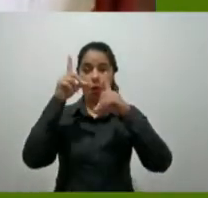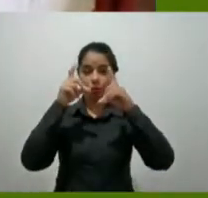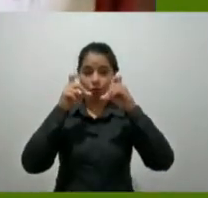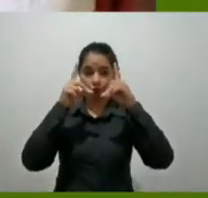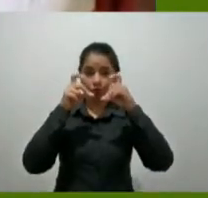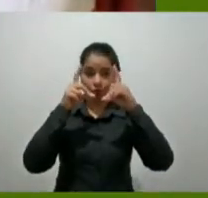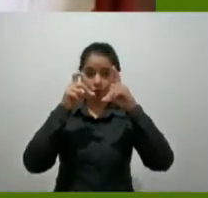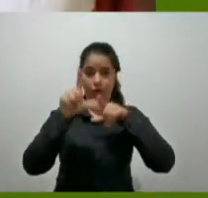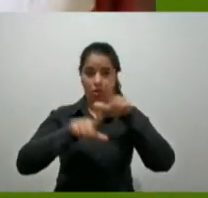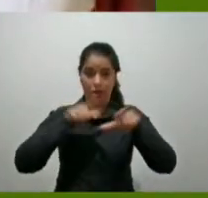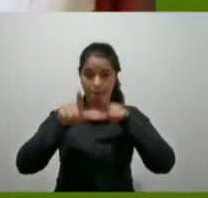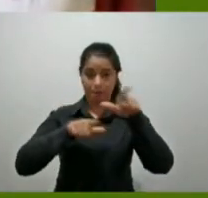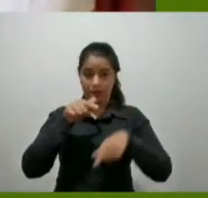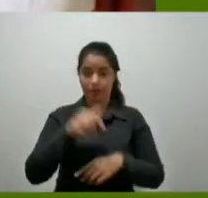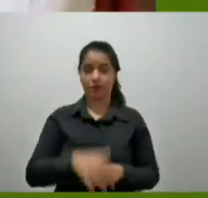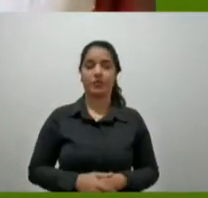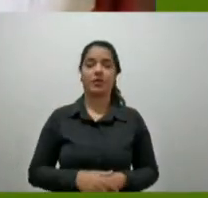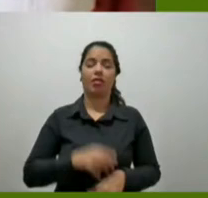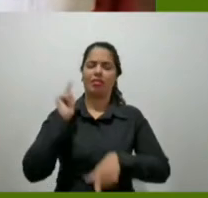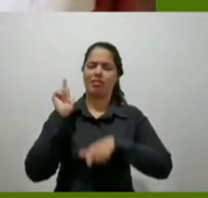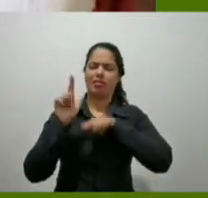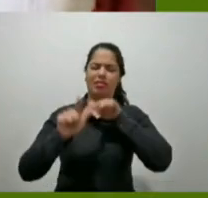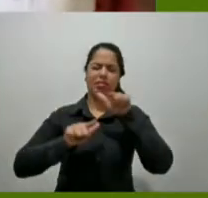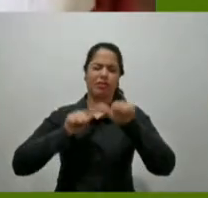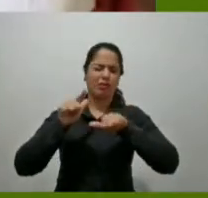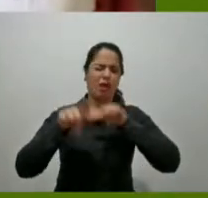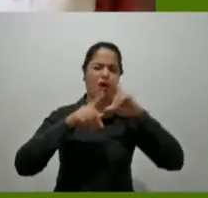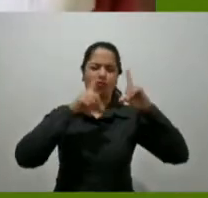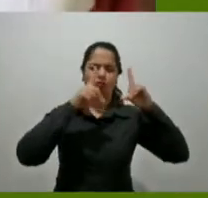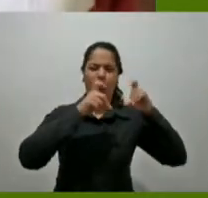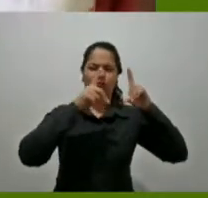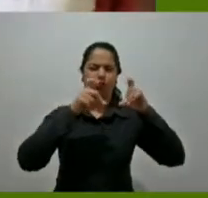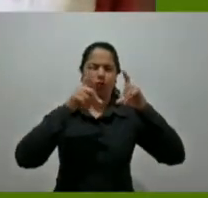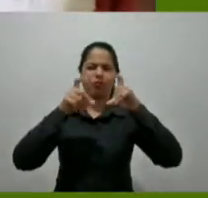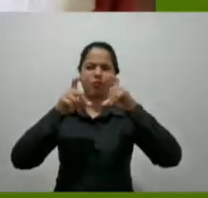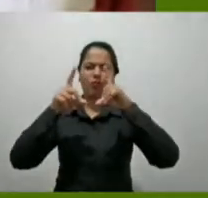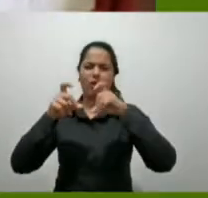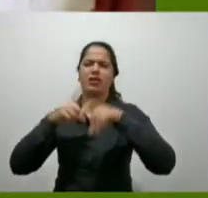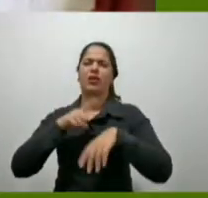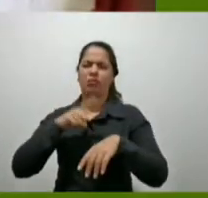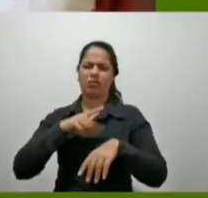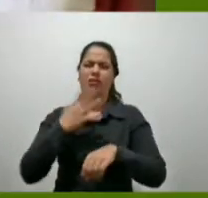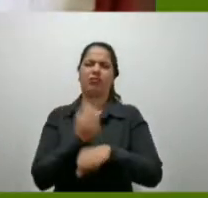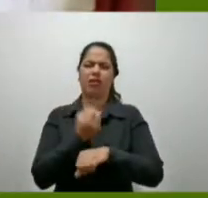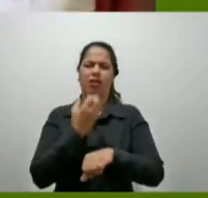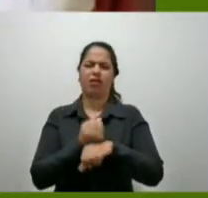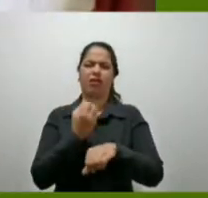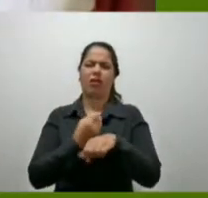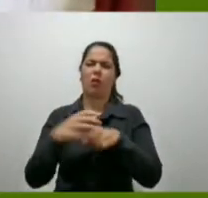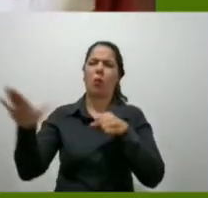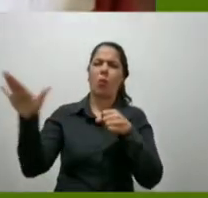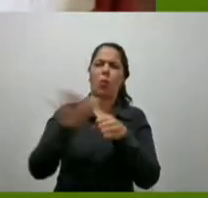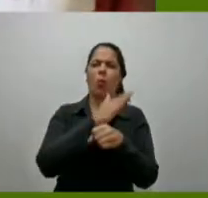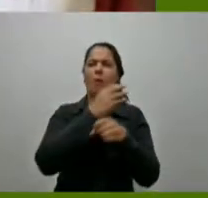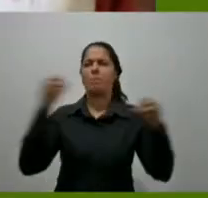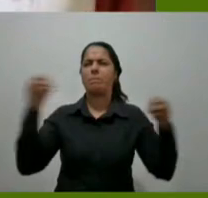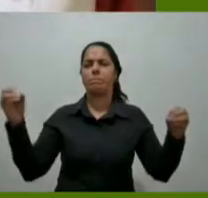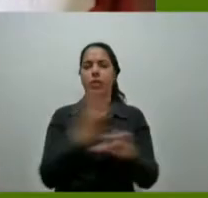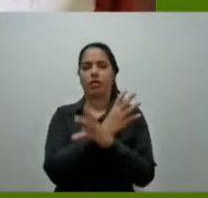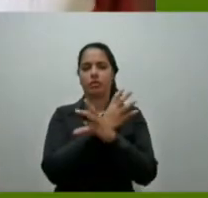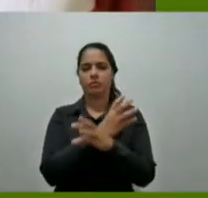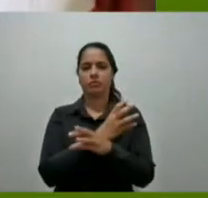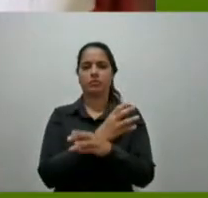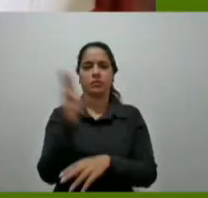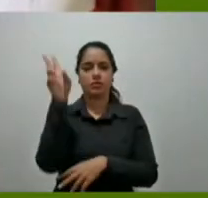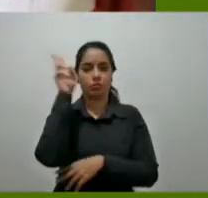mais, fotografado mais. Possivelmente eu tenho os arquivos mais completos do momento histórico que eu vivi.